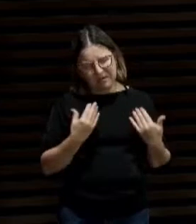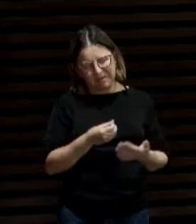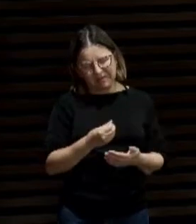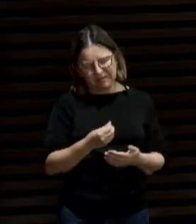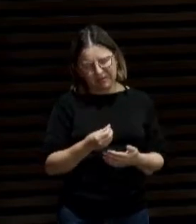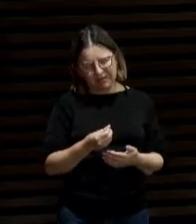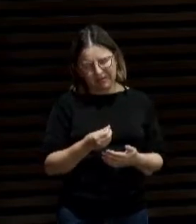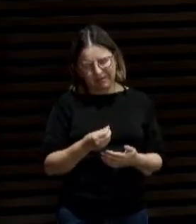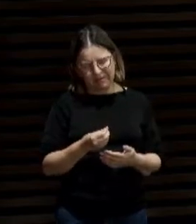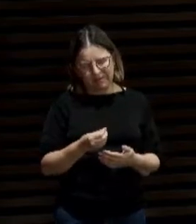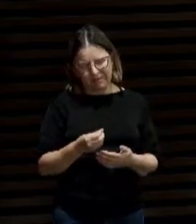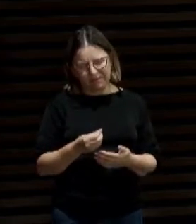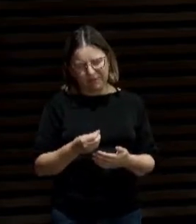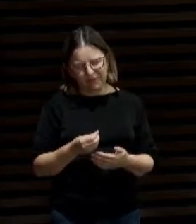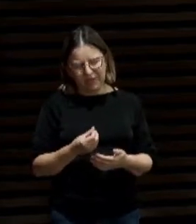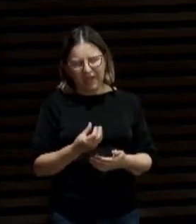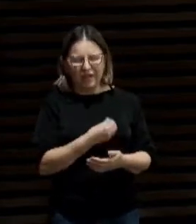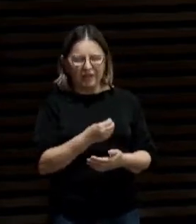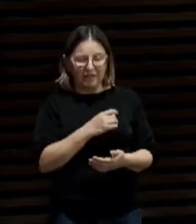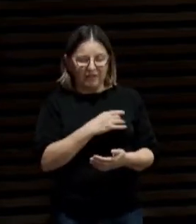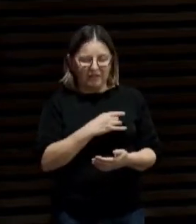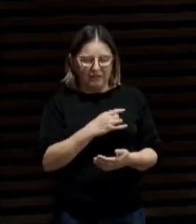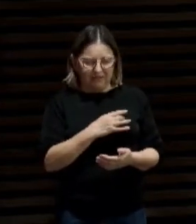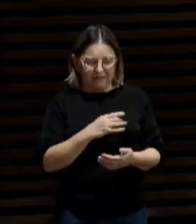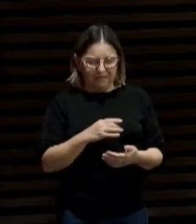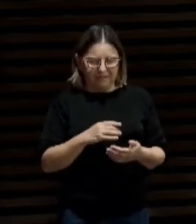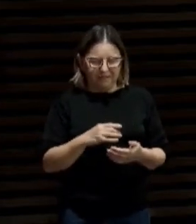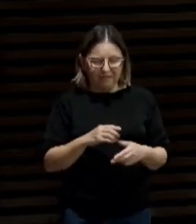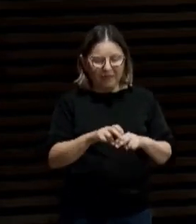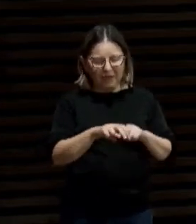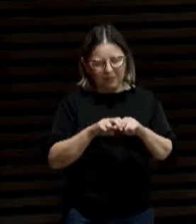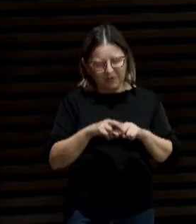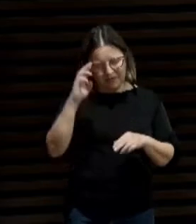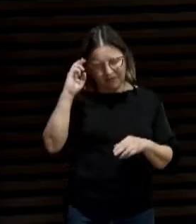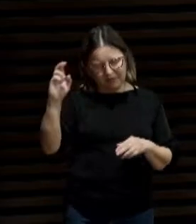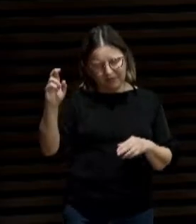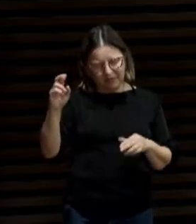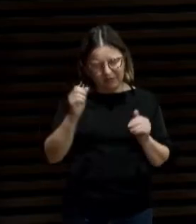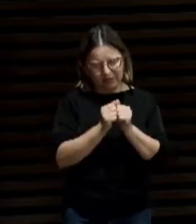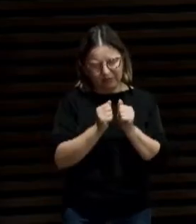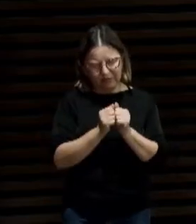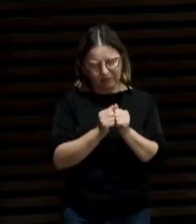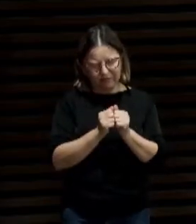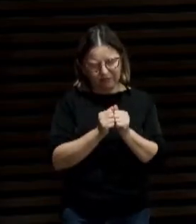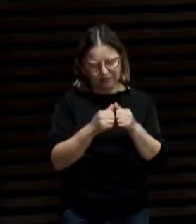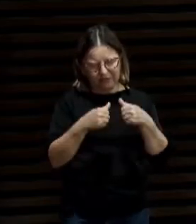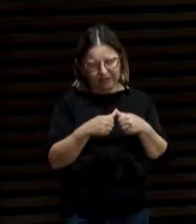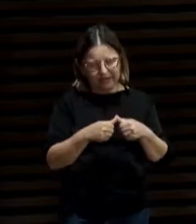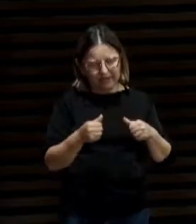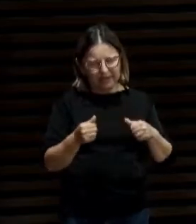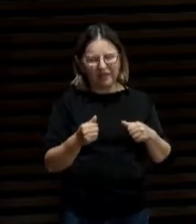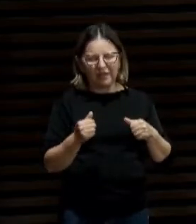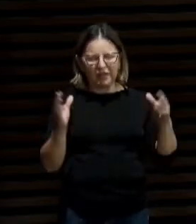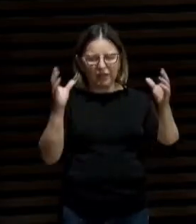vivemos atemorizados e apavorados. Por isso, Senhor, reunidos nessa noite como Tua igreja, nós te pedimos que